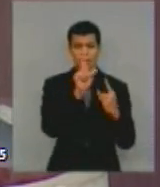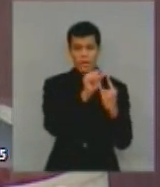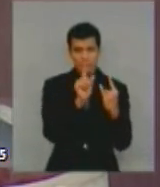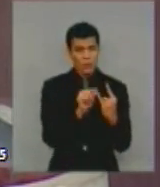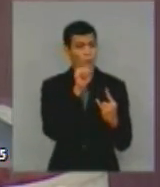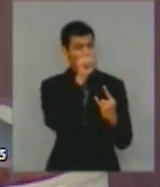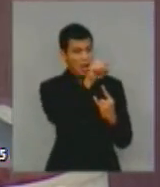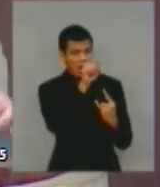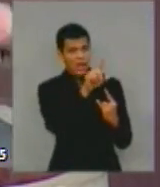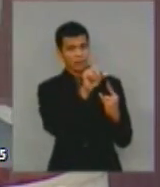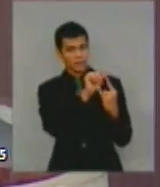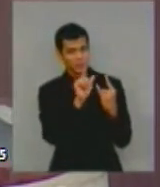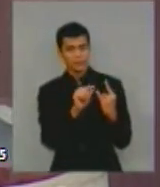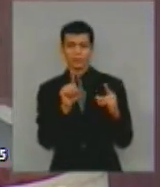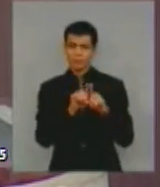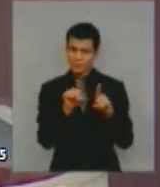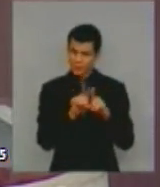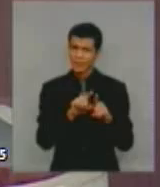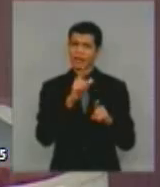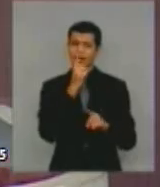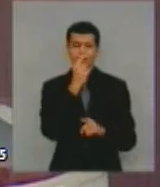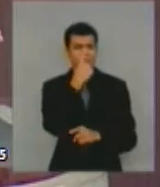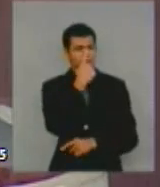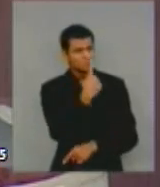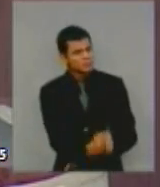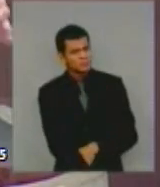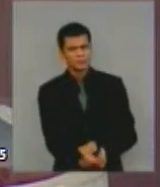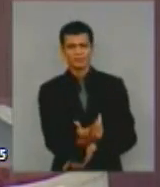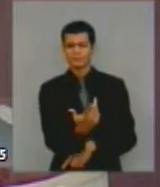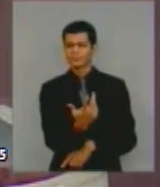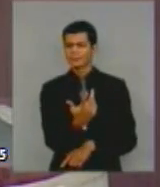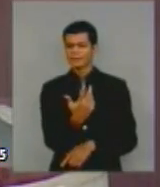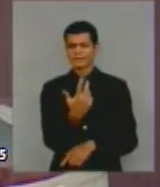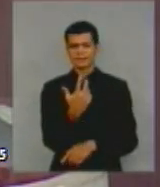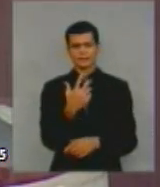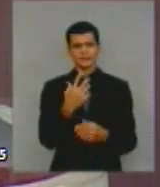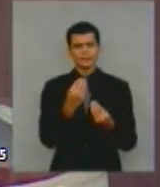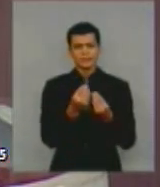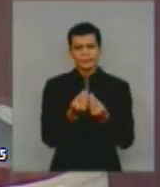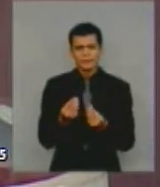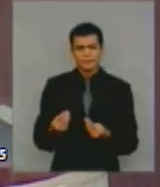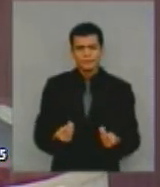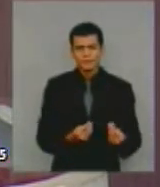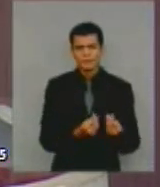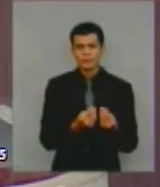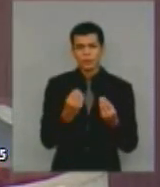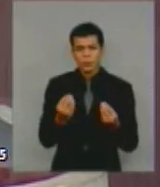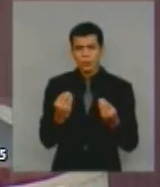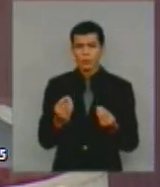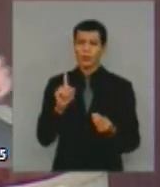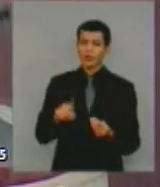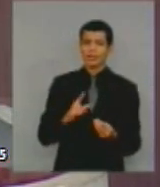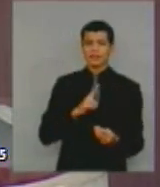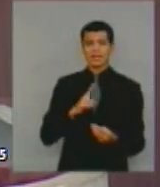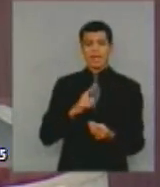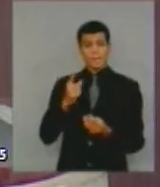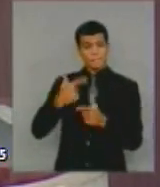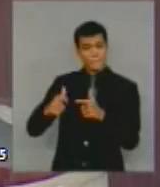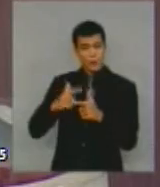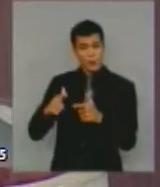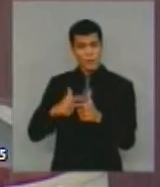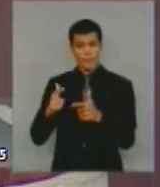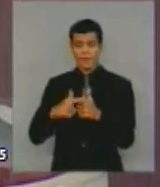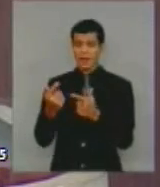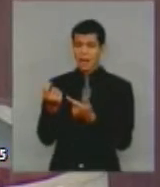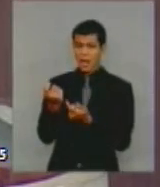que estavam aqui, a água também, altos níveis de eutrofização. Portanto, nós temos um problema da gestão da quantidade e da gestão